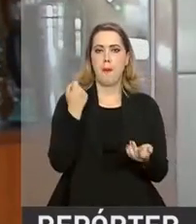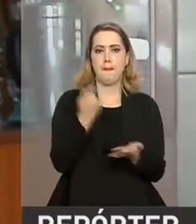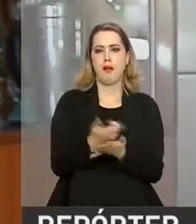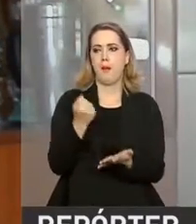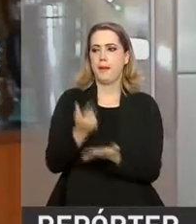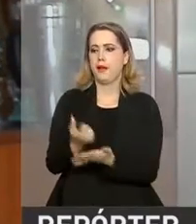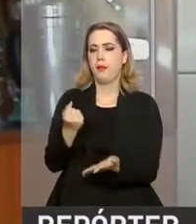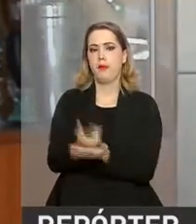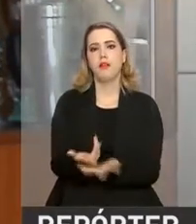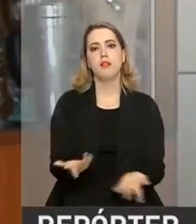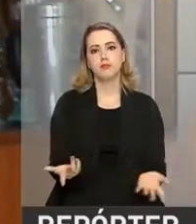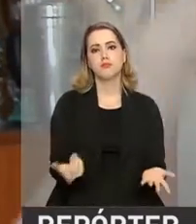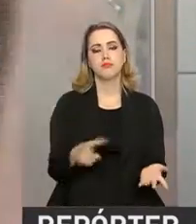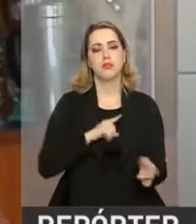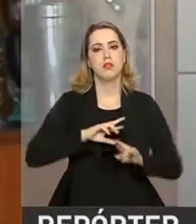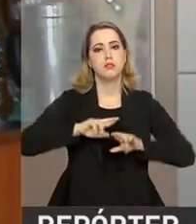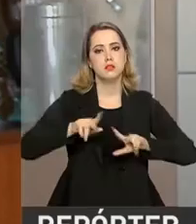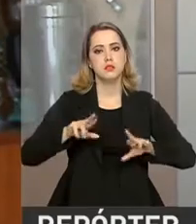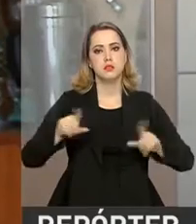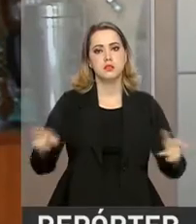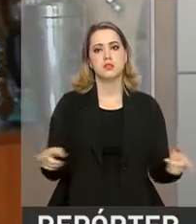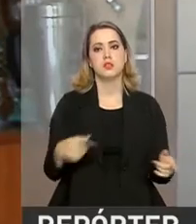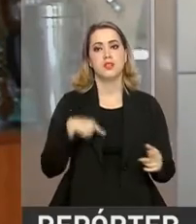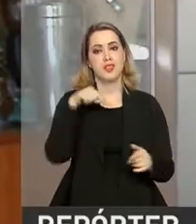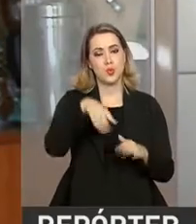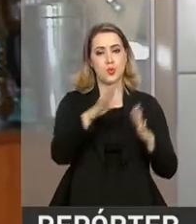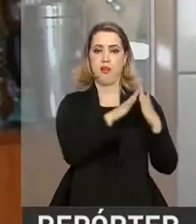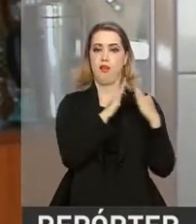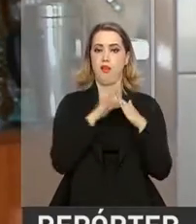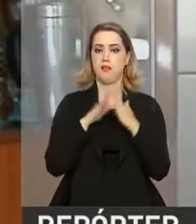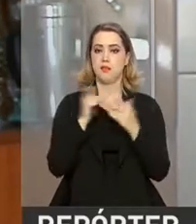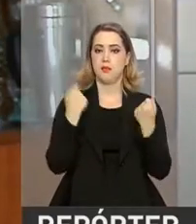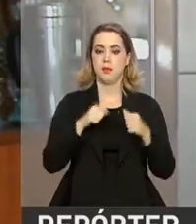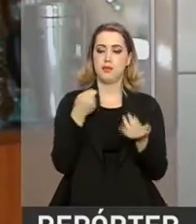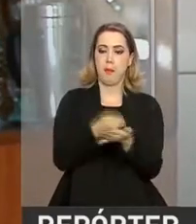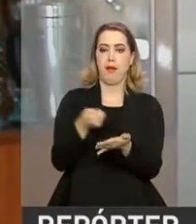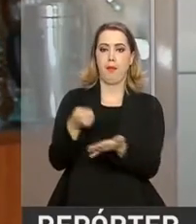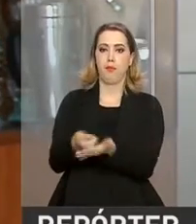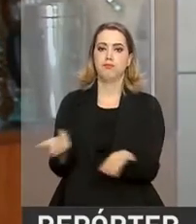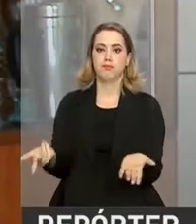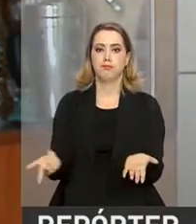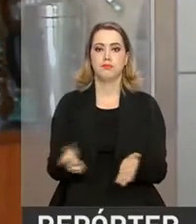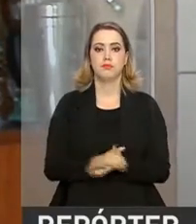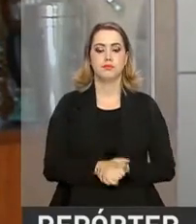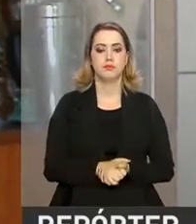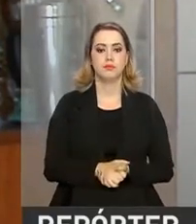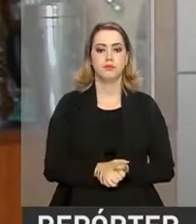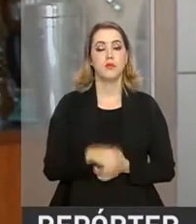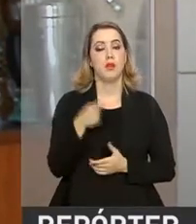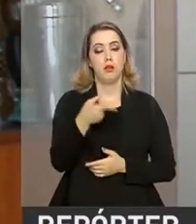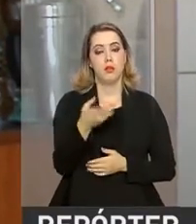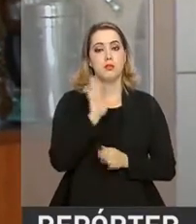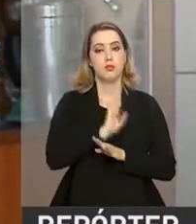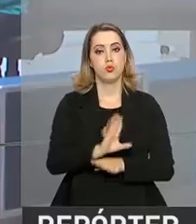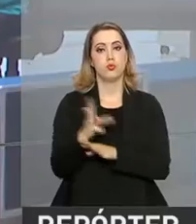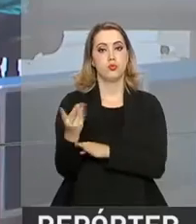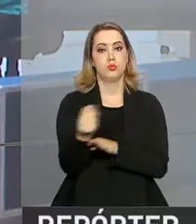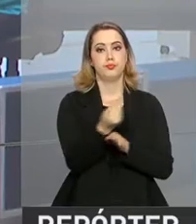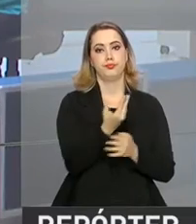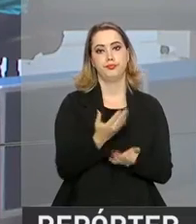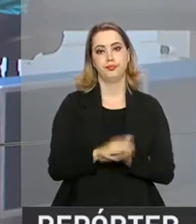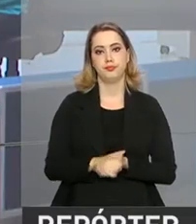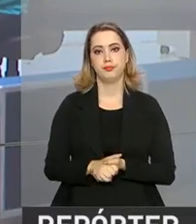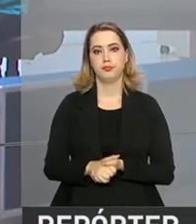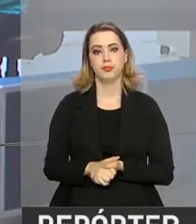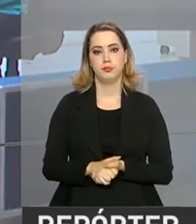muito você tem todos os gastos dentro da sua casa que você precisa continuar com seu salário isso ajuda muito